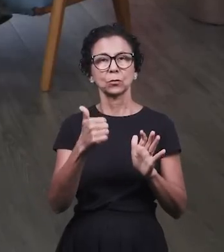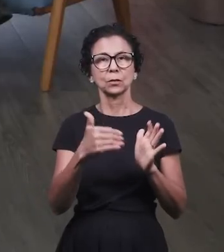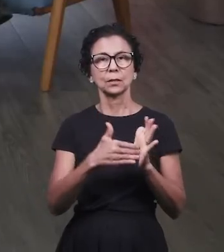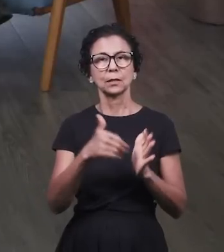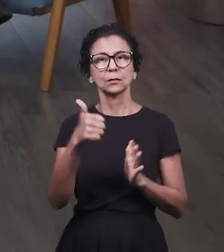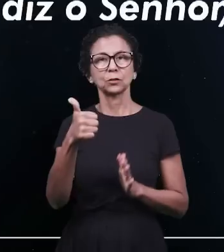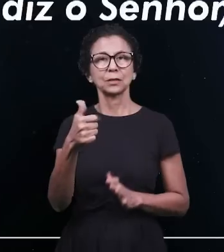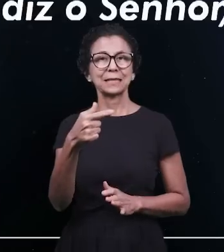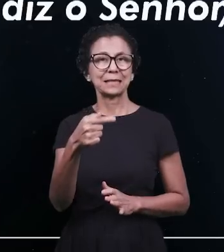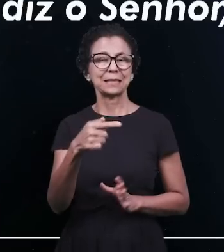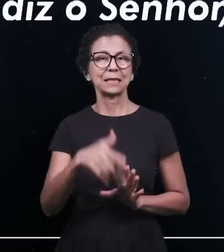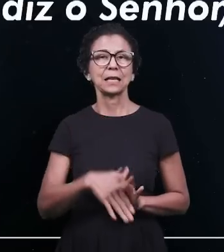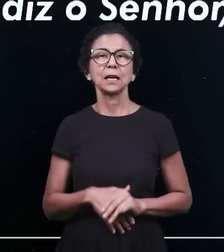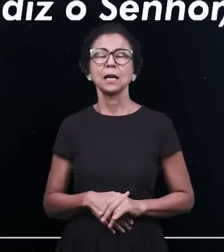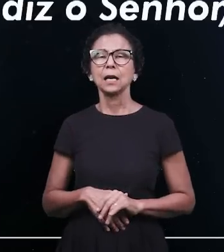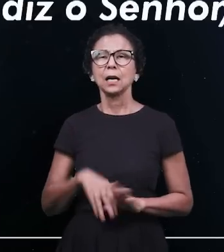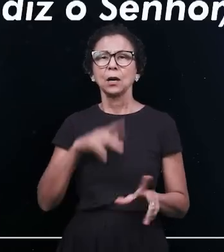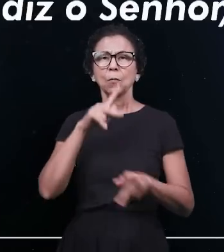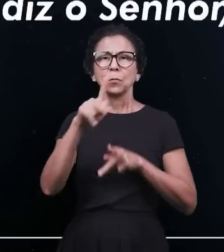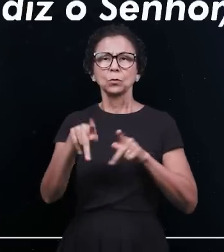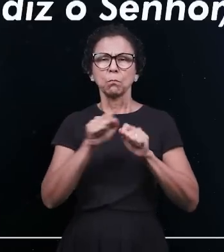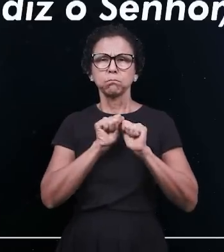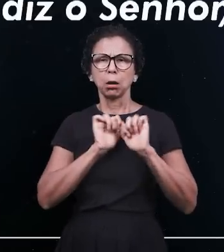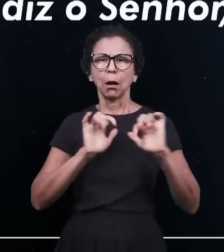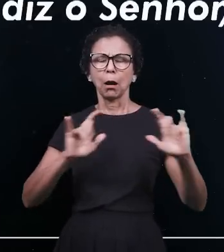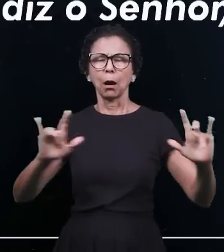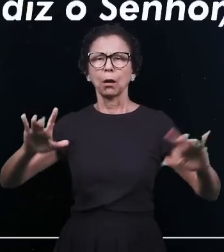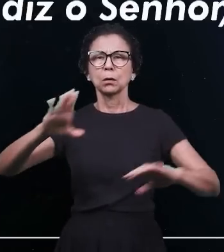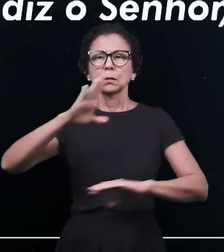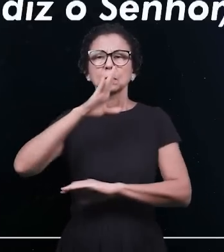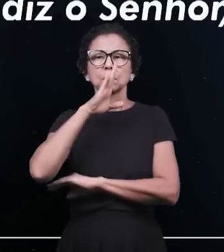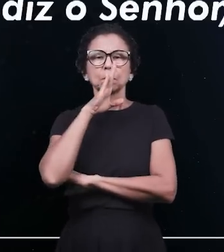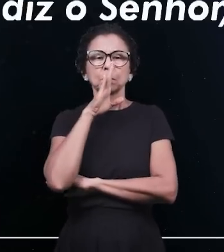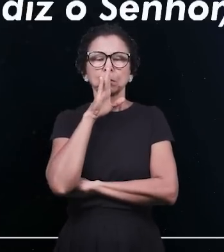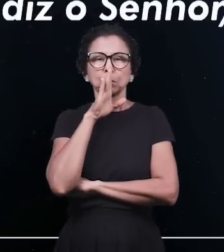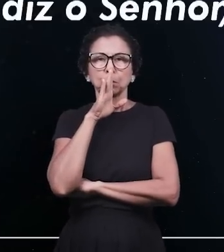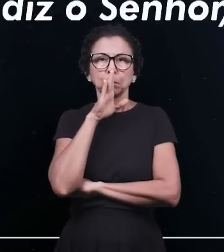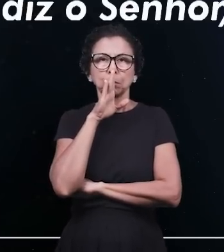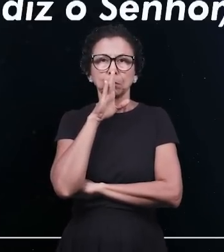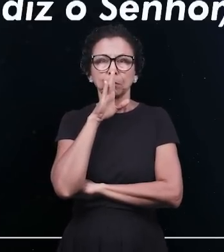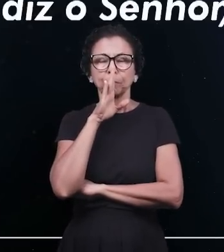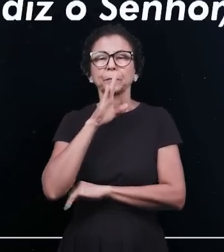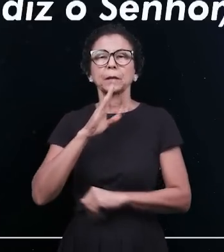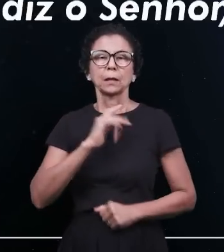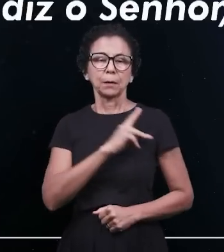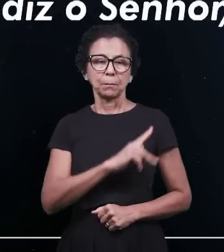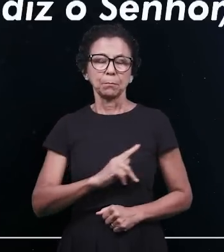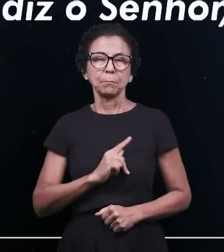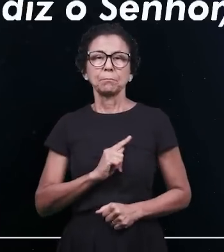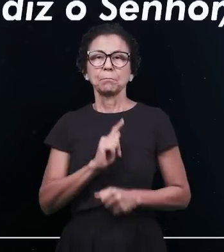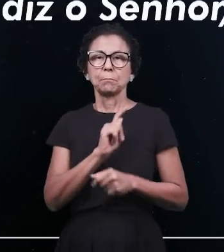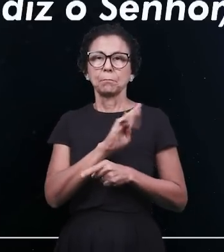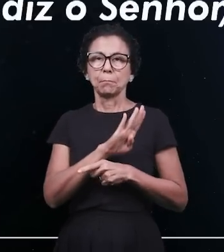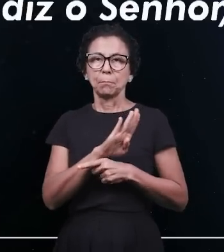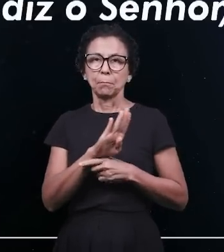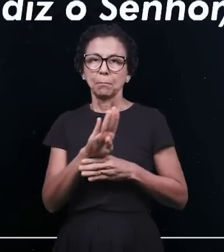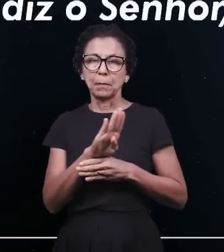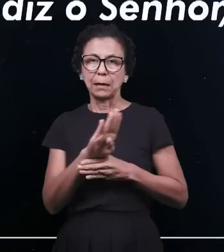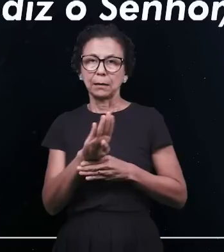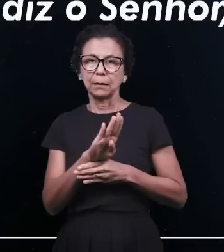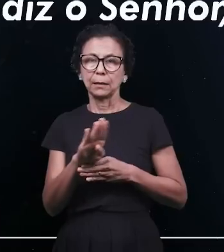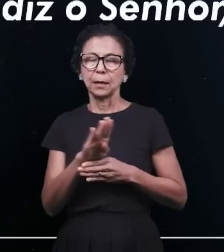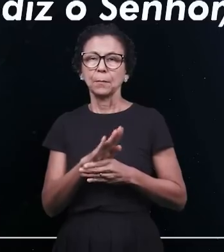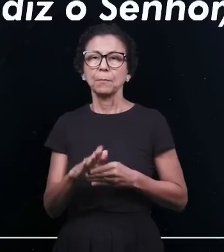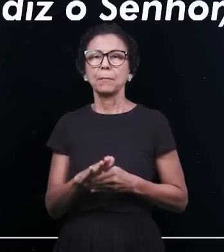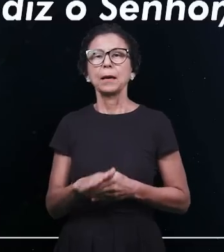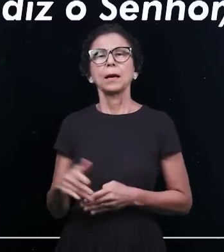que diz assim: então toda a multidão se calou e escutava a Barnabé e a Paulo, que contavam quão grandes sinais